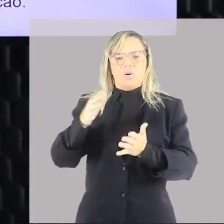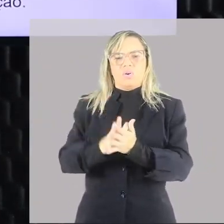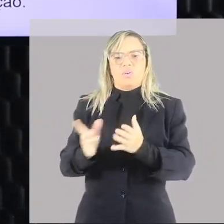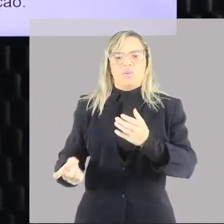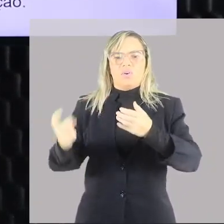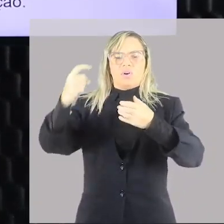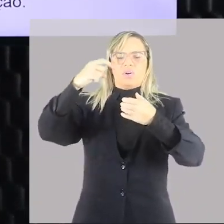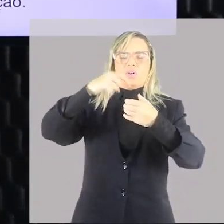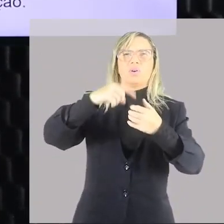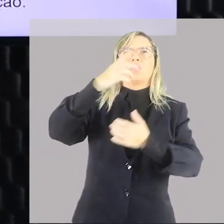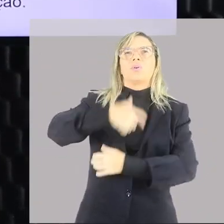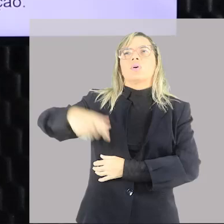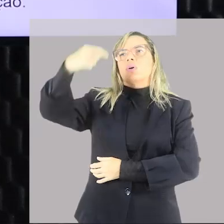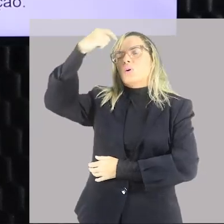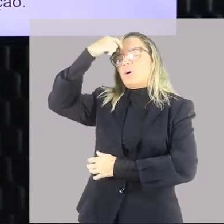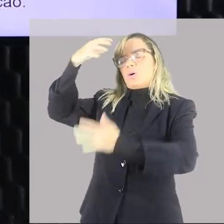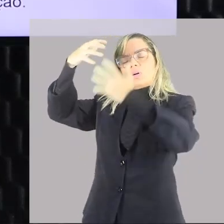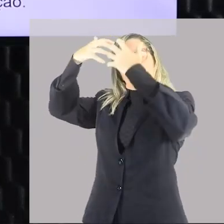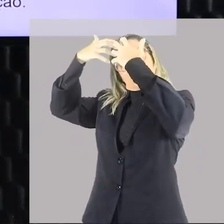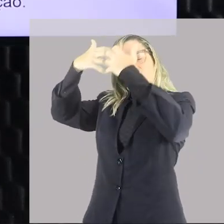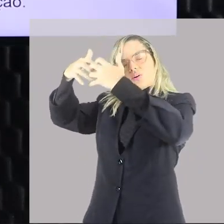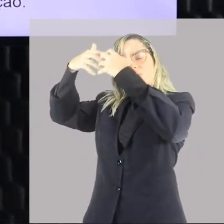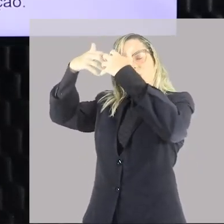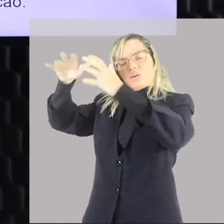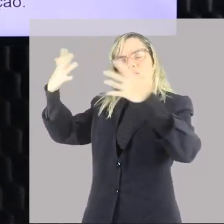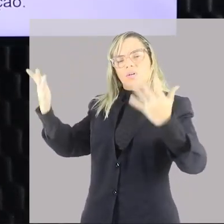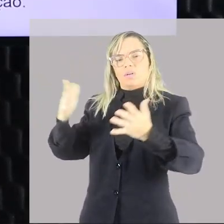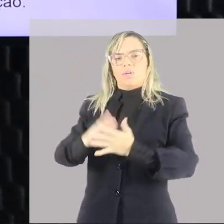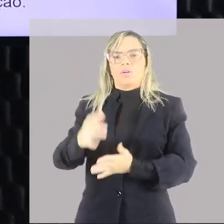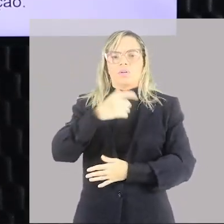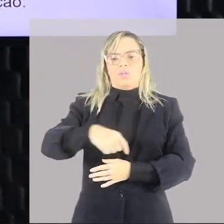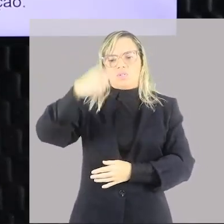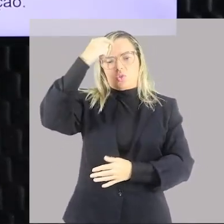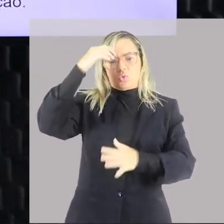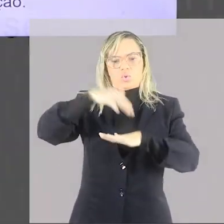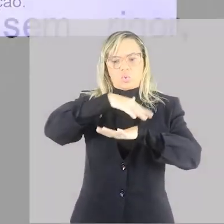é refletir, ou seja, pensar.